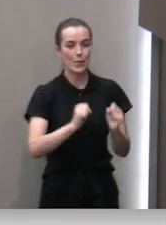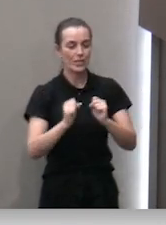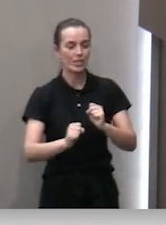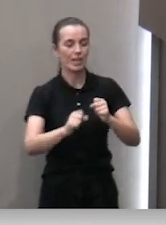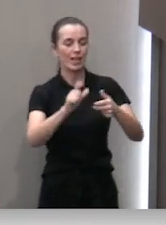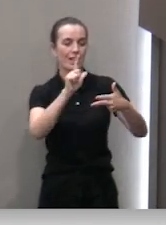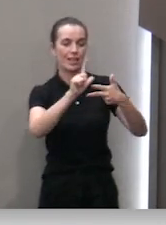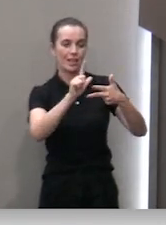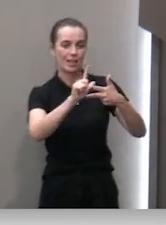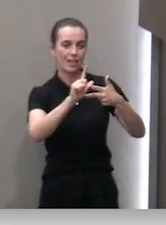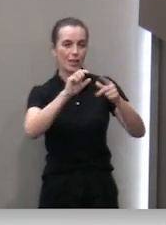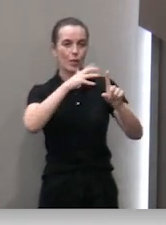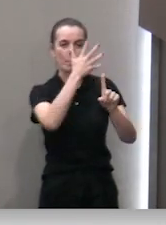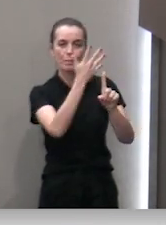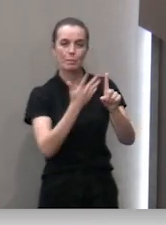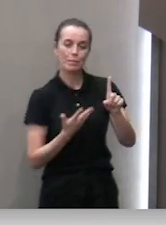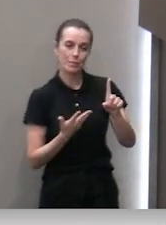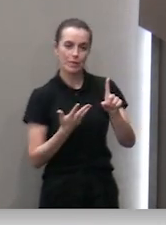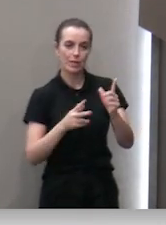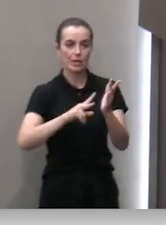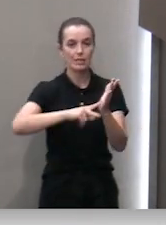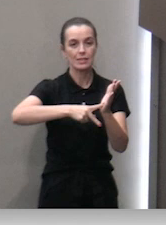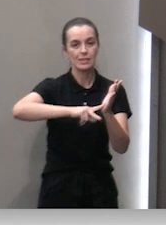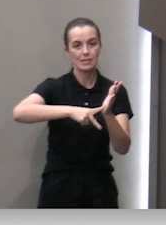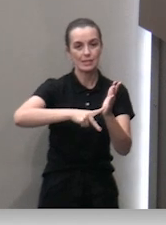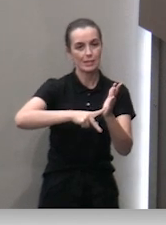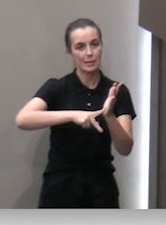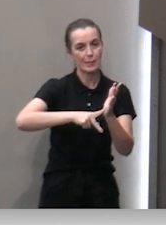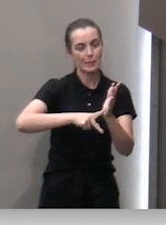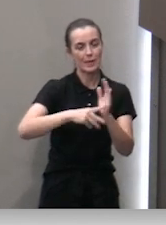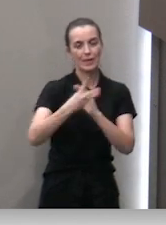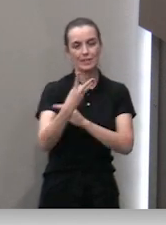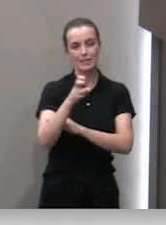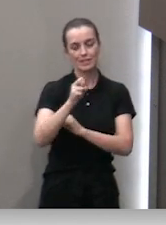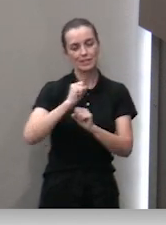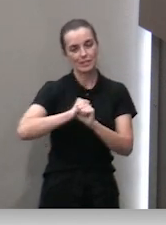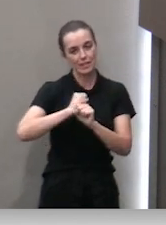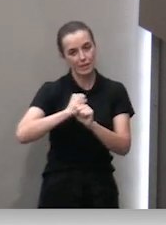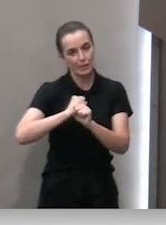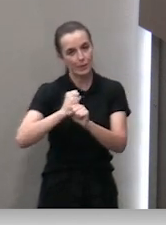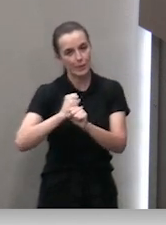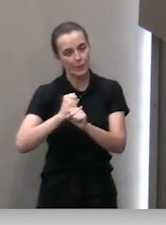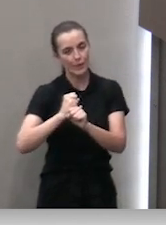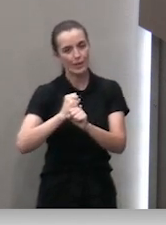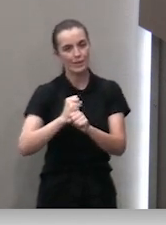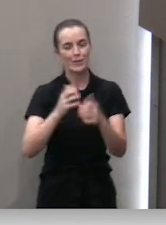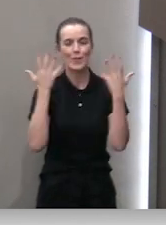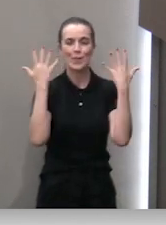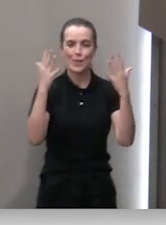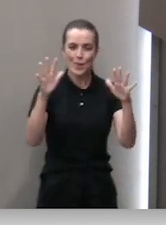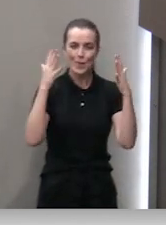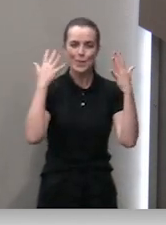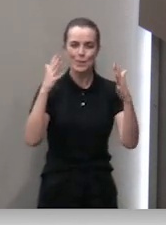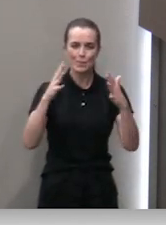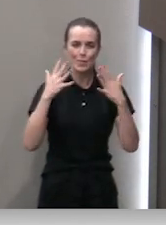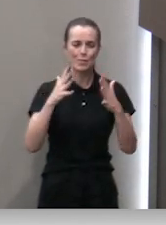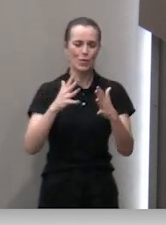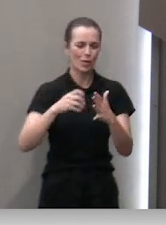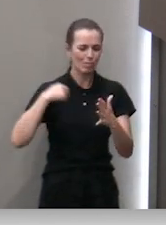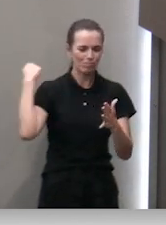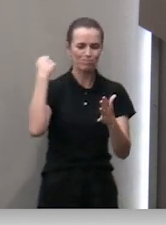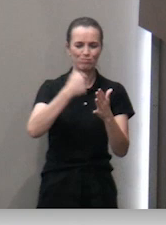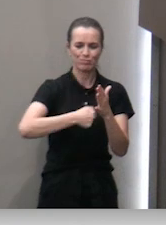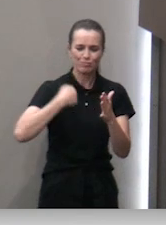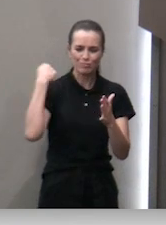que homenageia o Simpasso pela passagem de seus 35 anos. Comemorar todas as lutas que o Simpasso